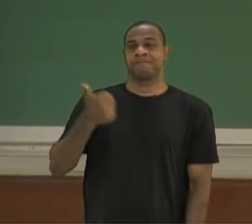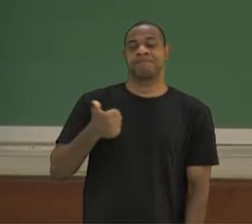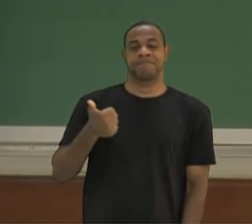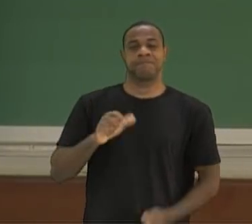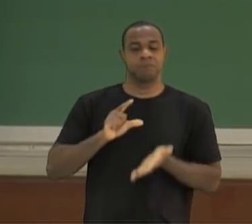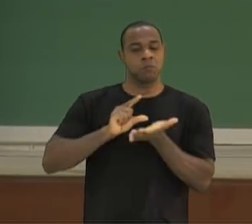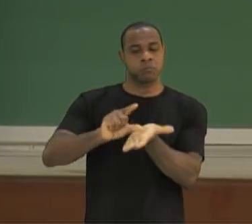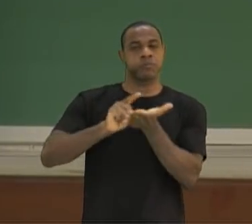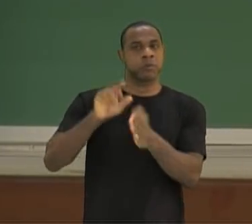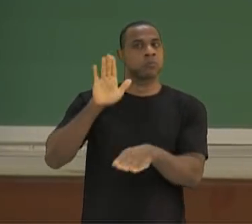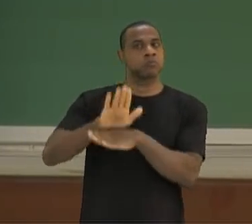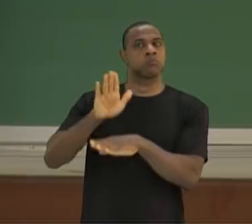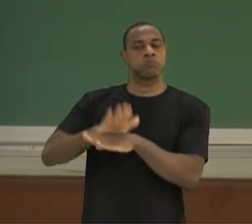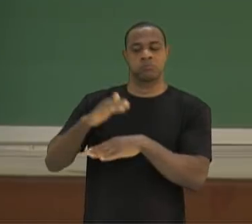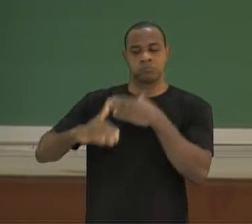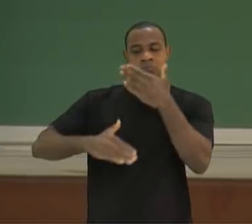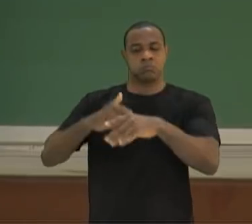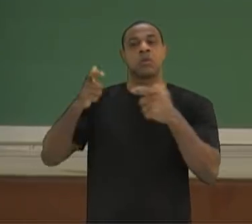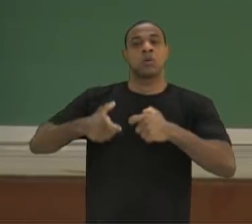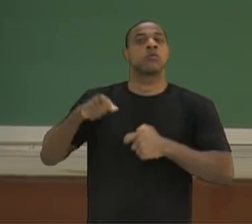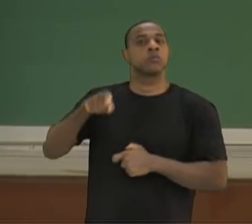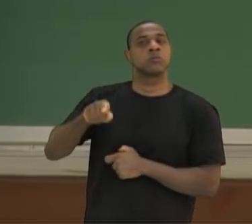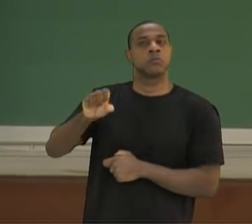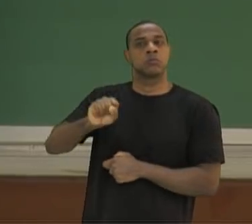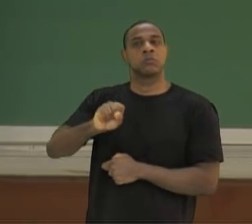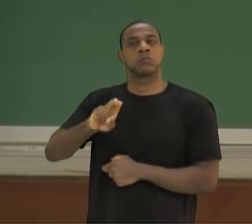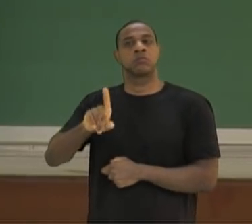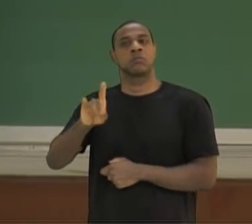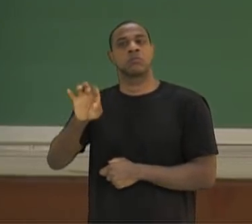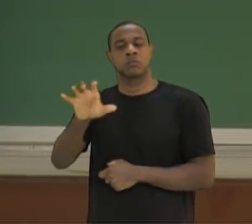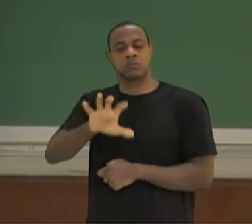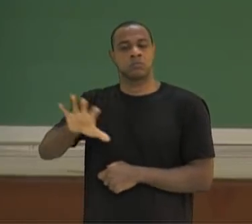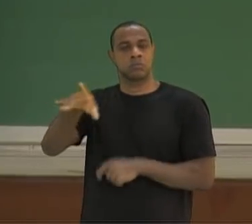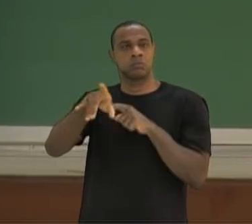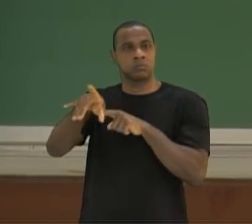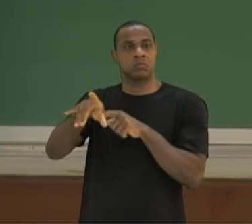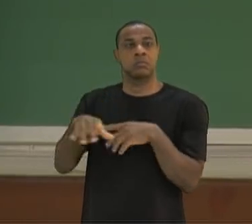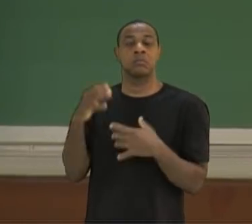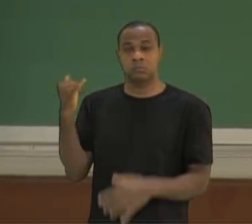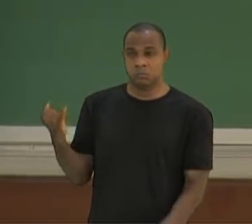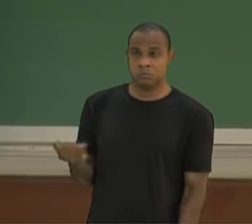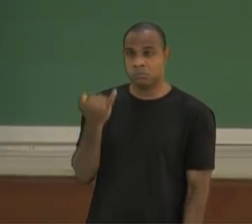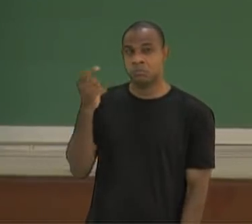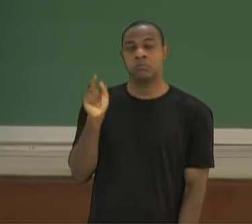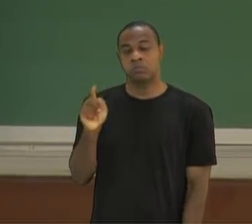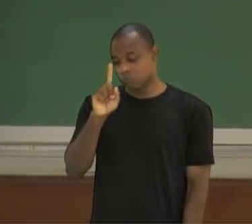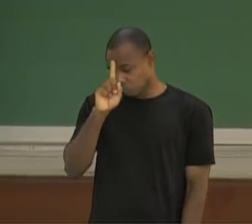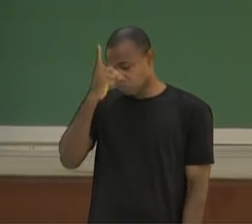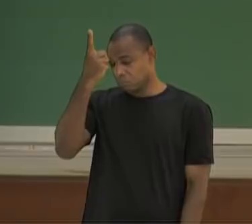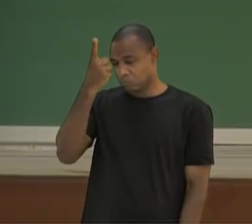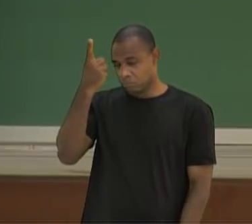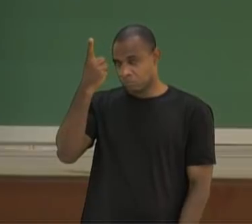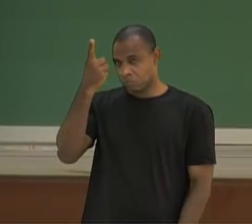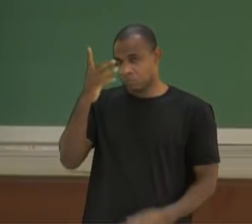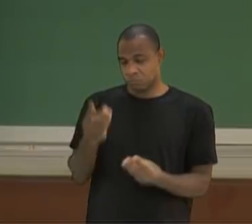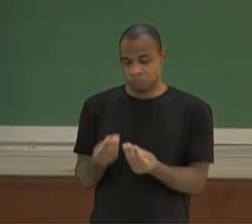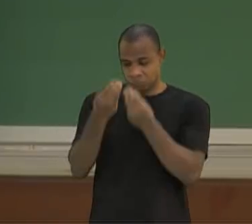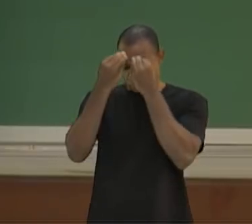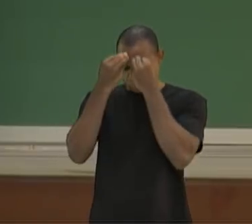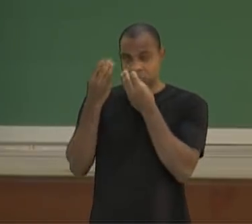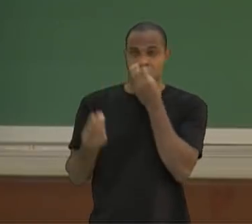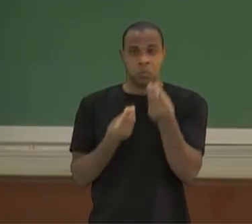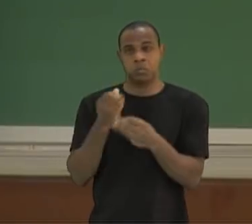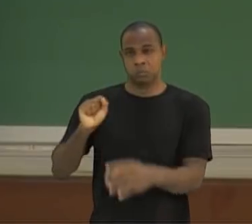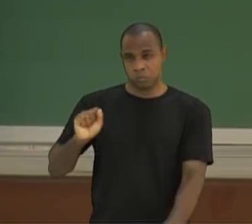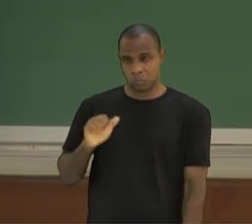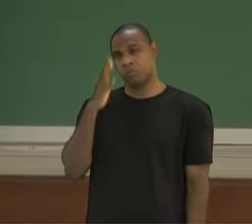fato vão ser na região Sudeste. Então, importantíssimo a gente estabelecer essa ideia ali do histórico, como isso